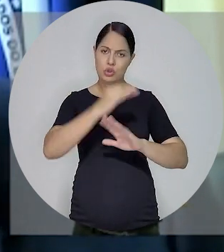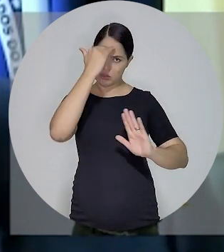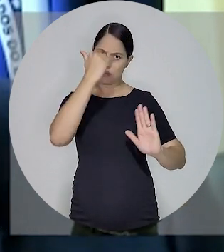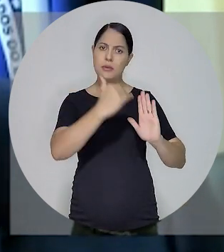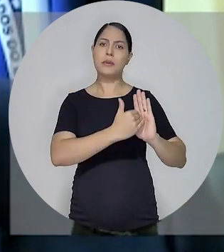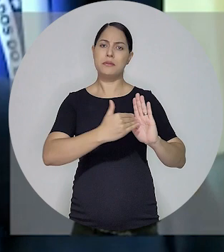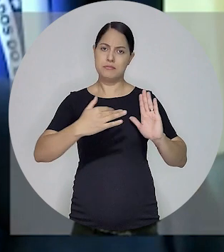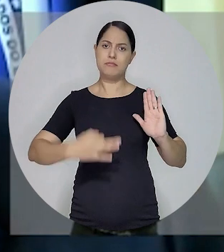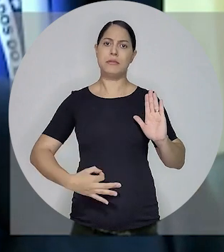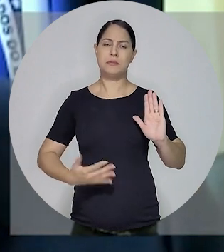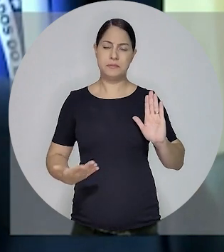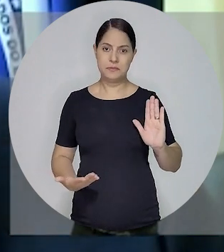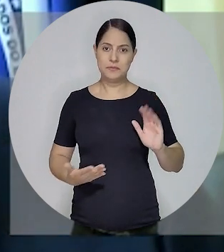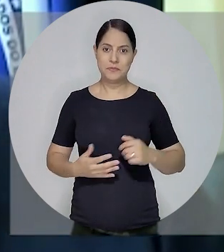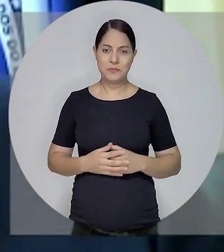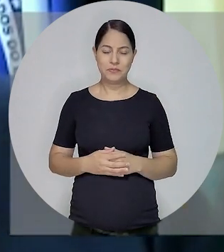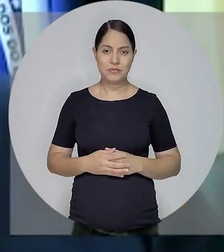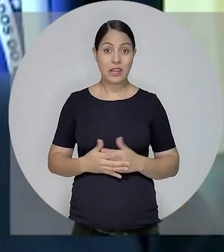tarefa constitucional.